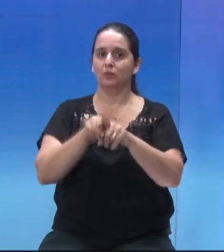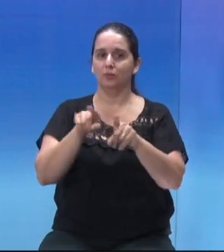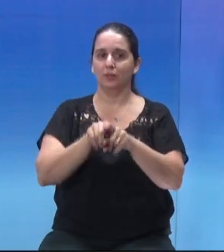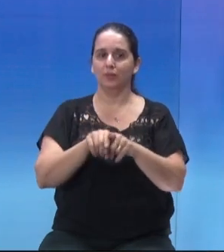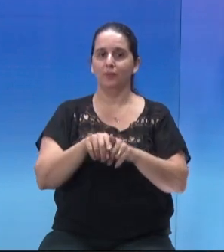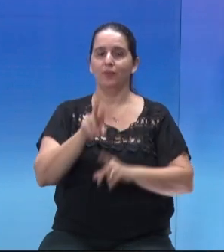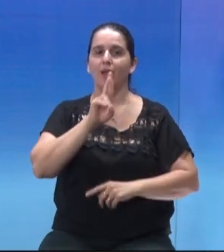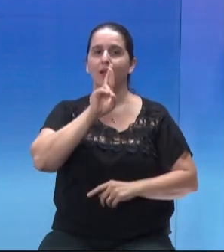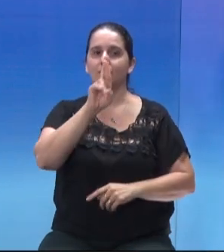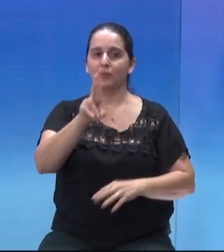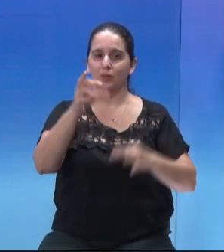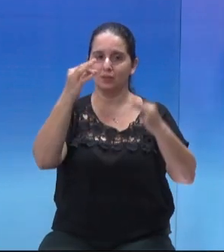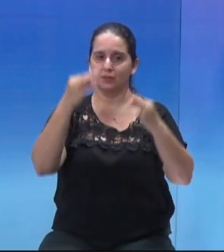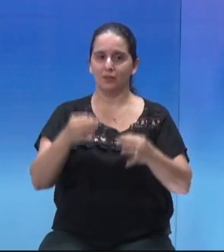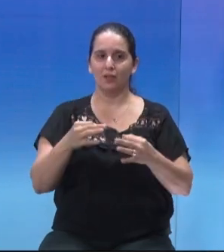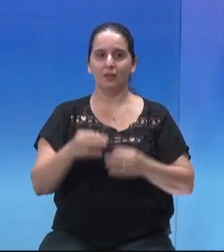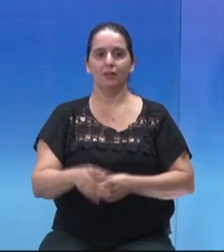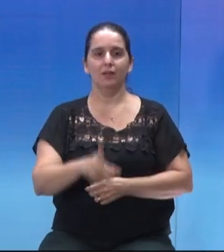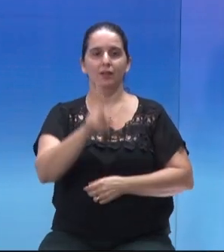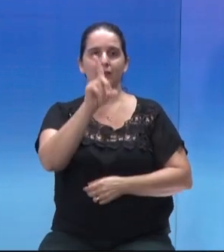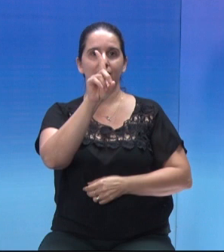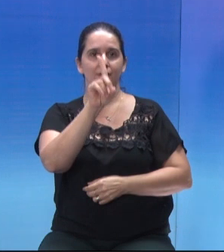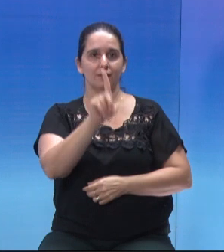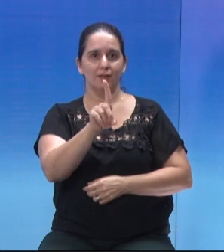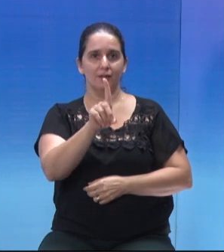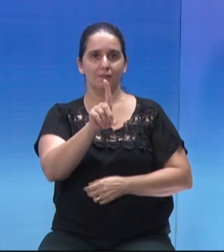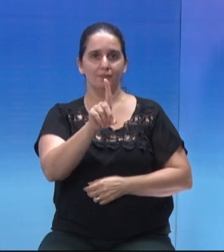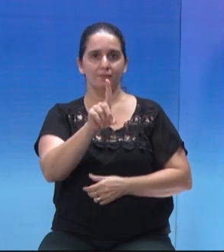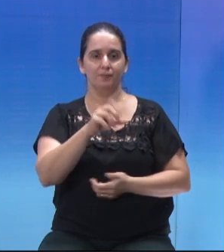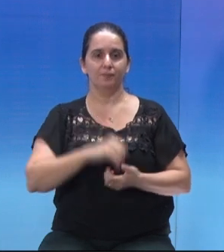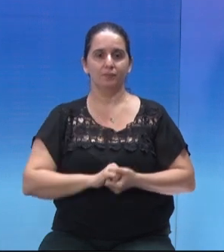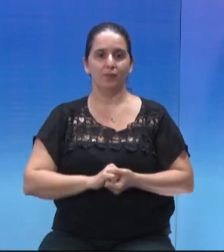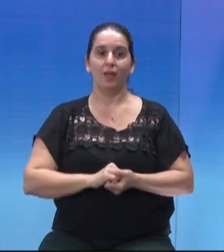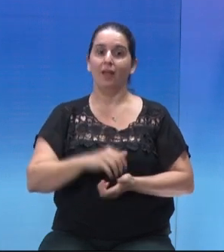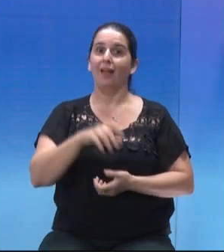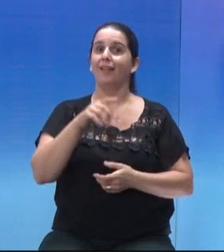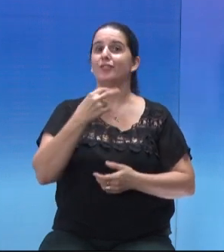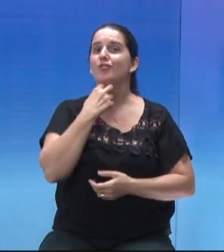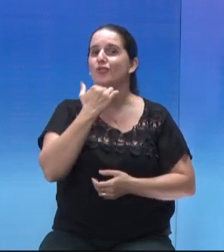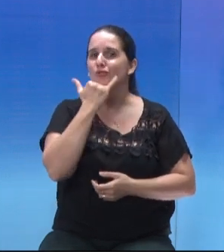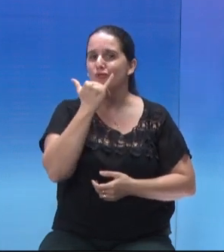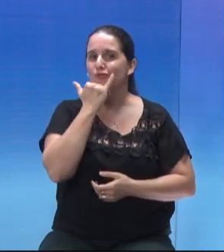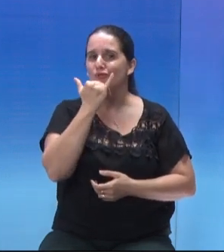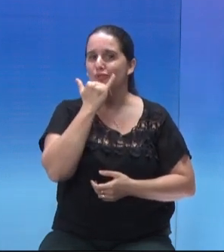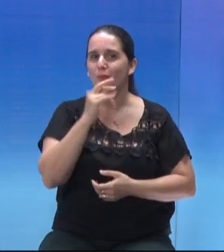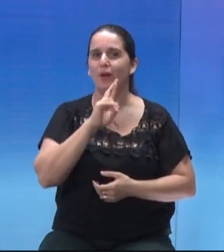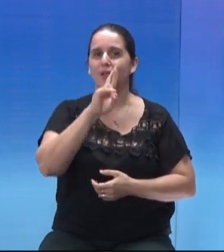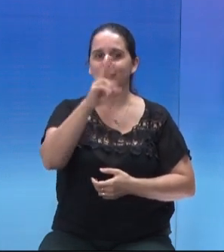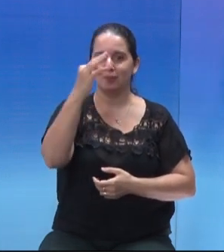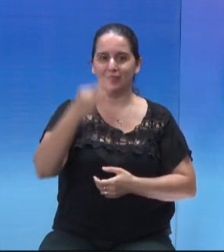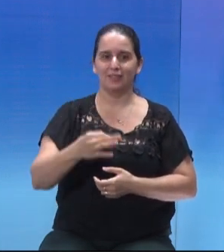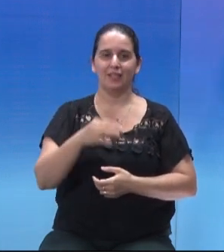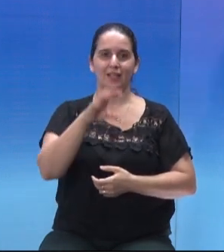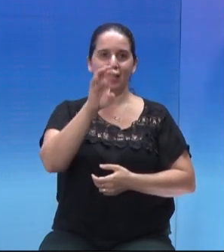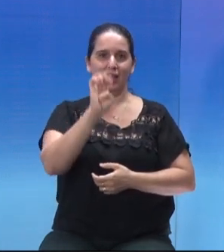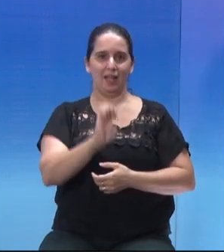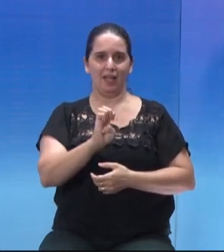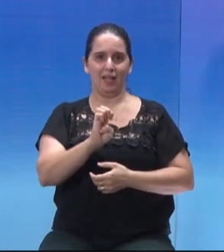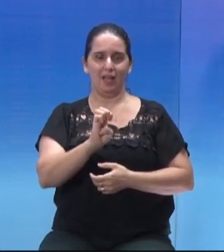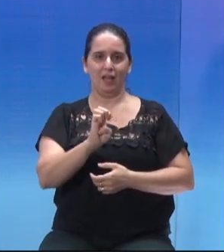a letra D de dado. Vamos ler? Perdão, a letra E. A letra E, o